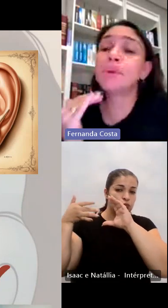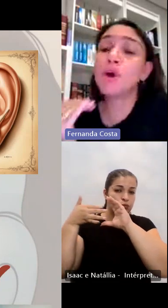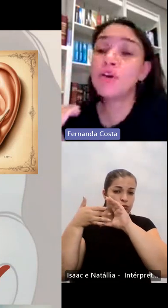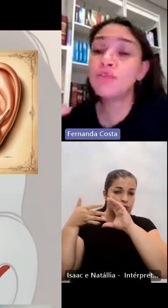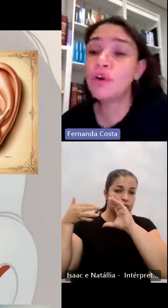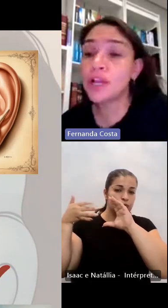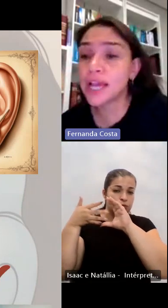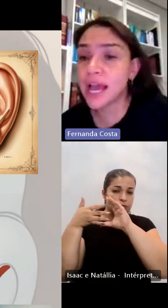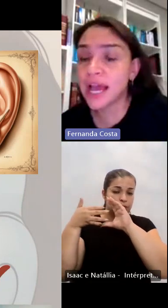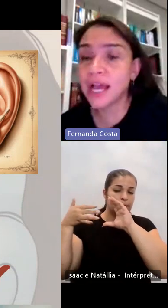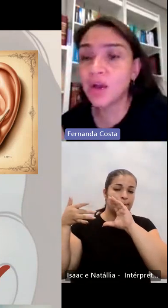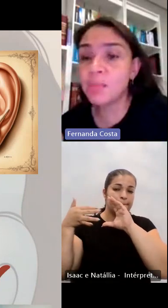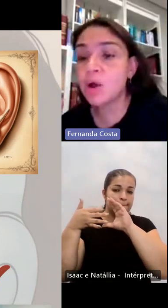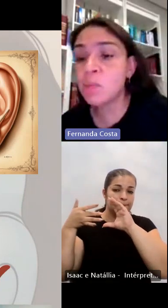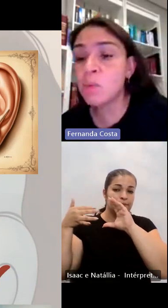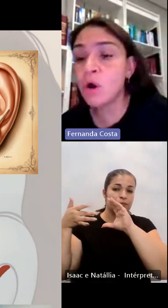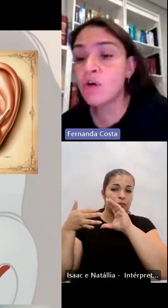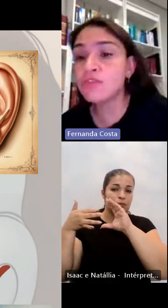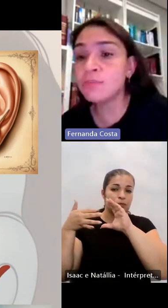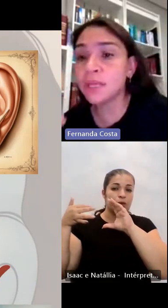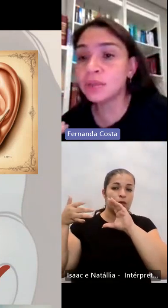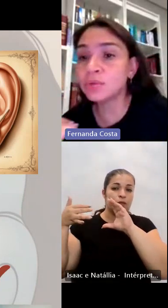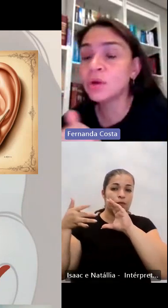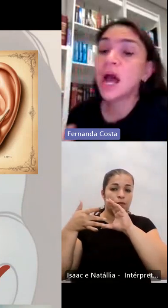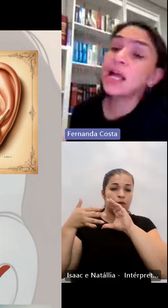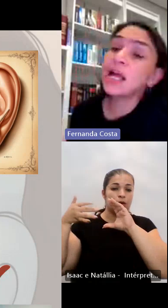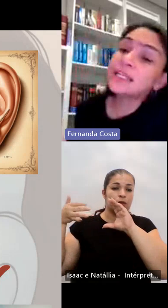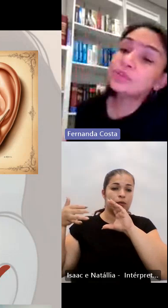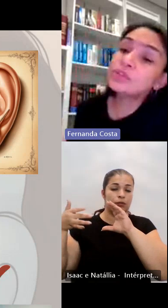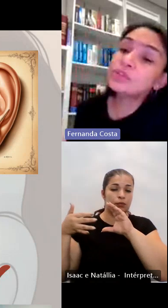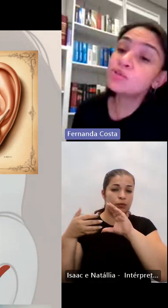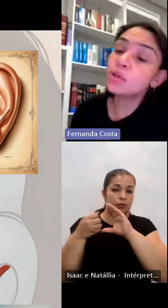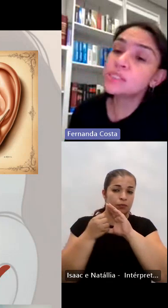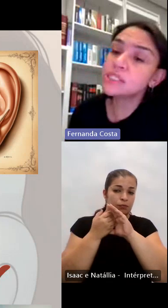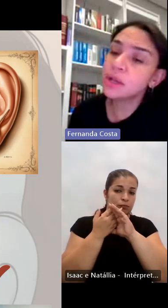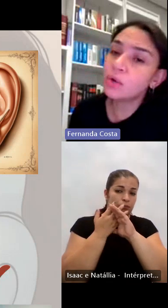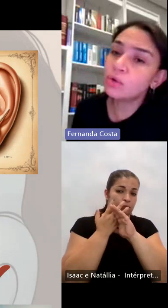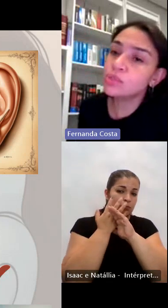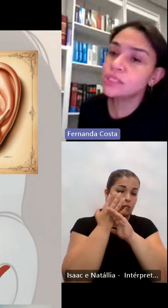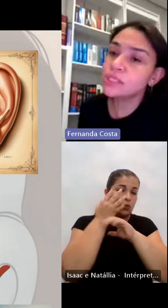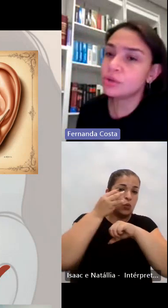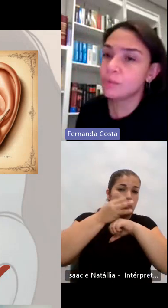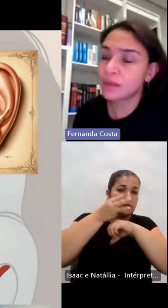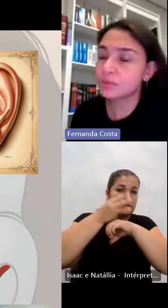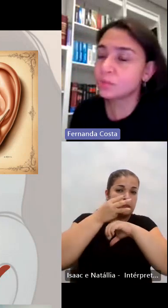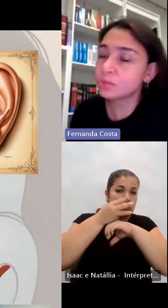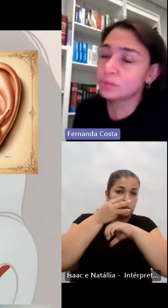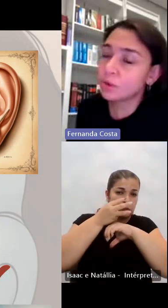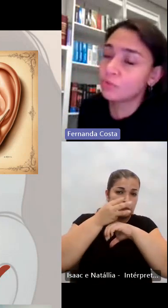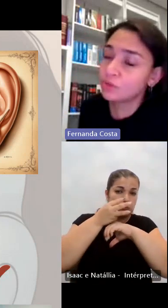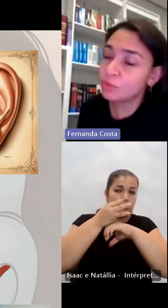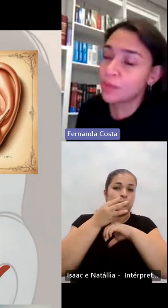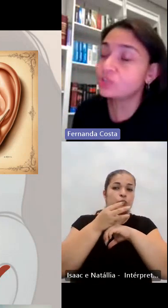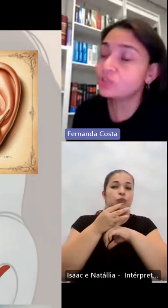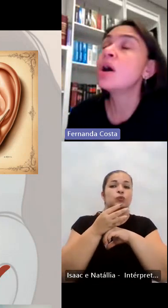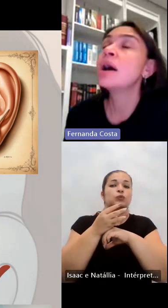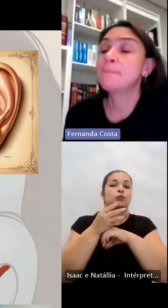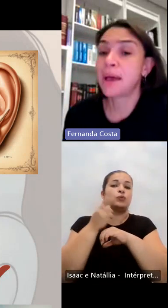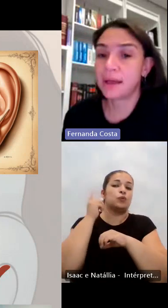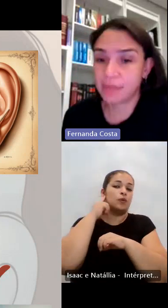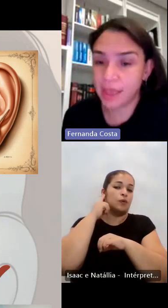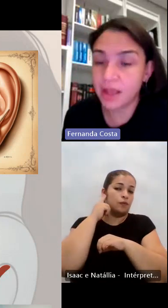vai provocar um movimento ali dos meus ossículos do ouvido